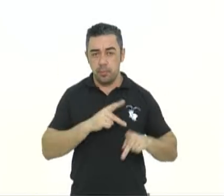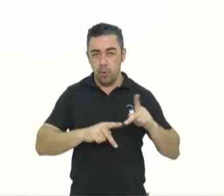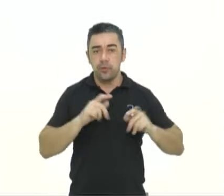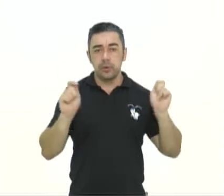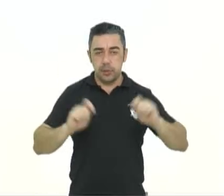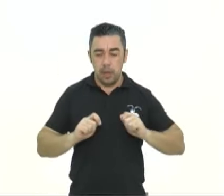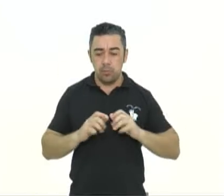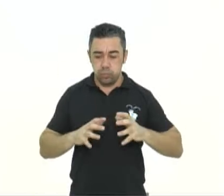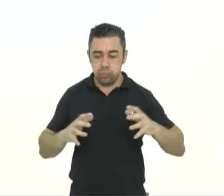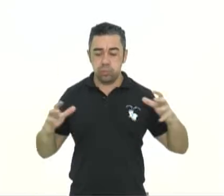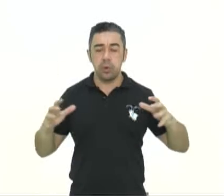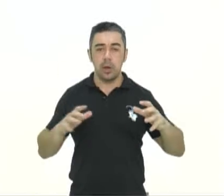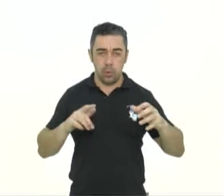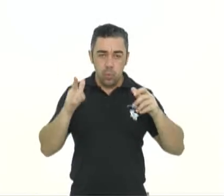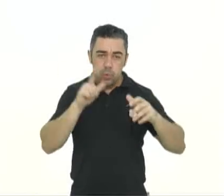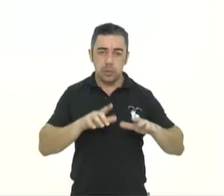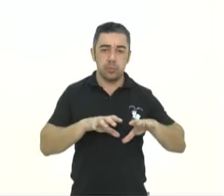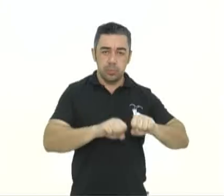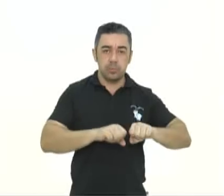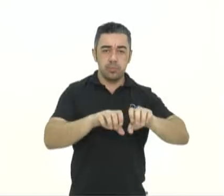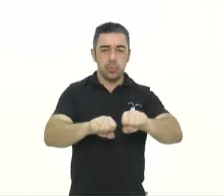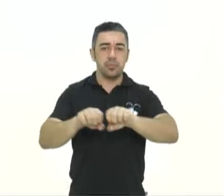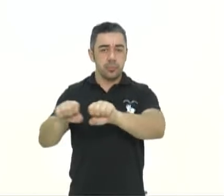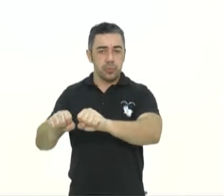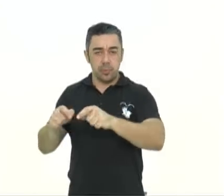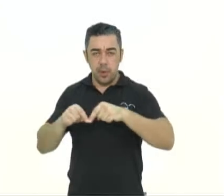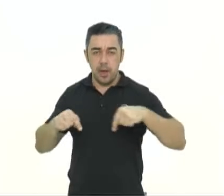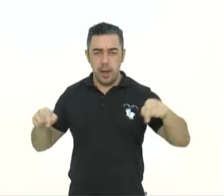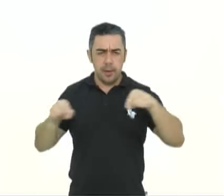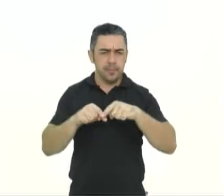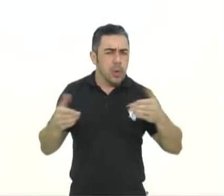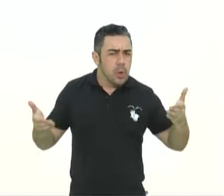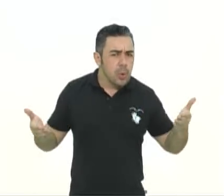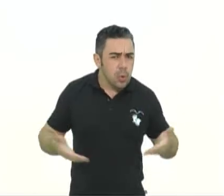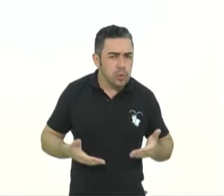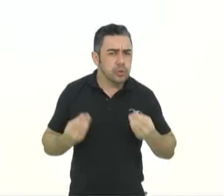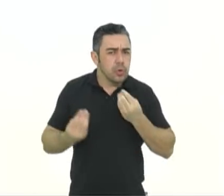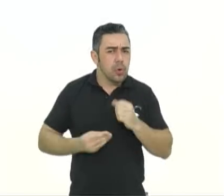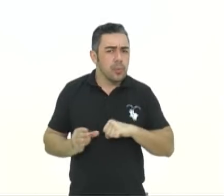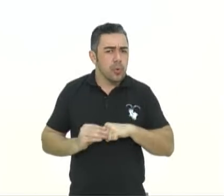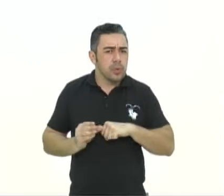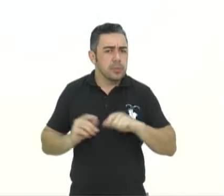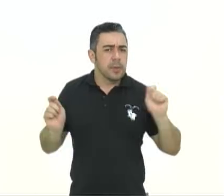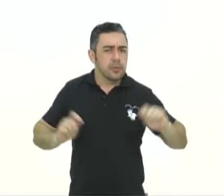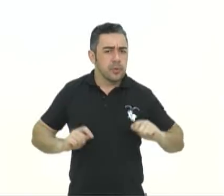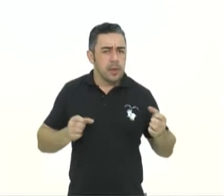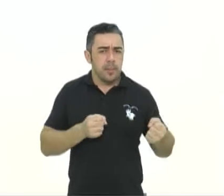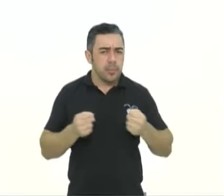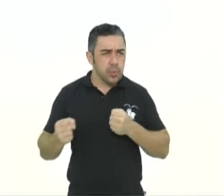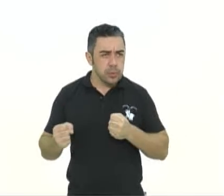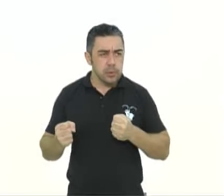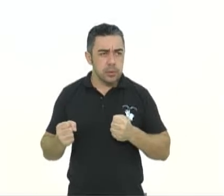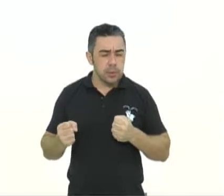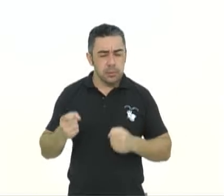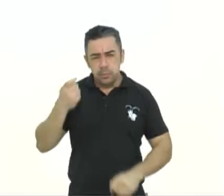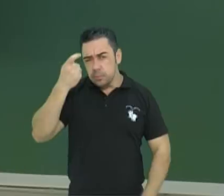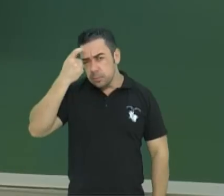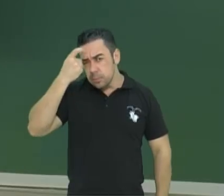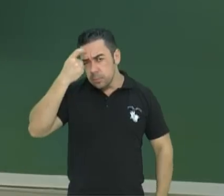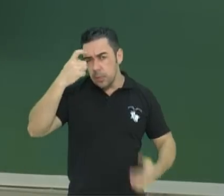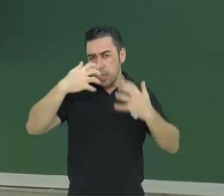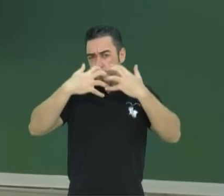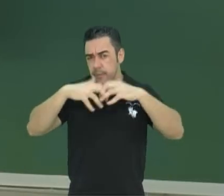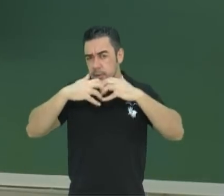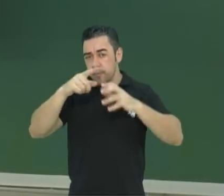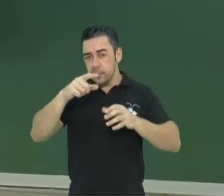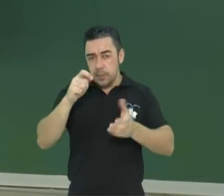expandir e conquistar novas áreas. Na sociedade atual, como o conhecimento pode ser sinônimo de poder? Vamos fazer uma reflexão, escreva a